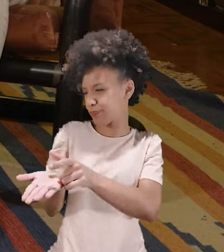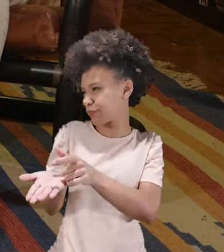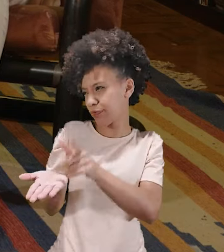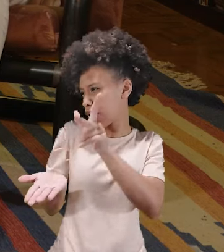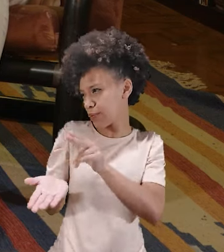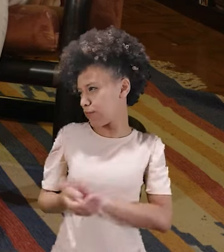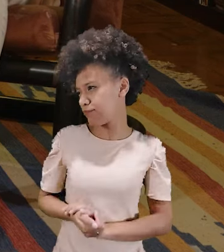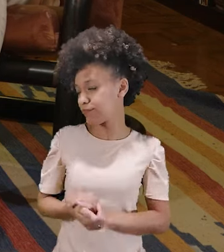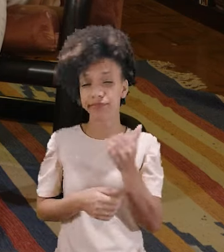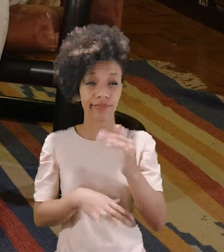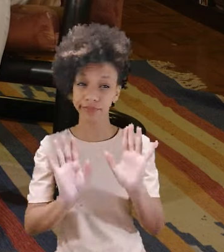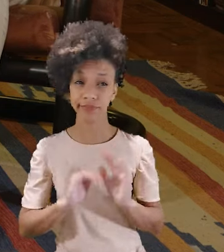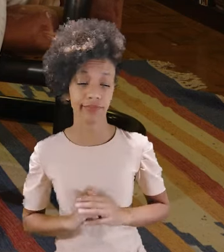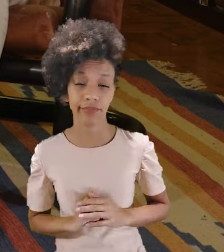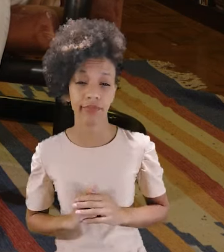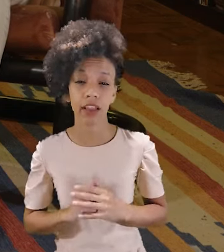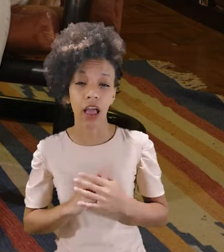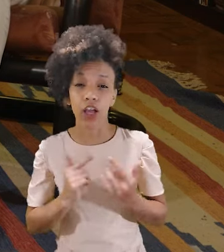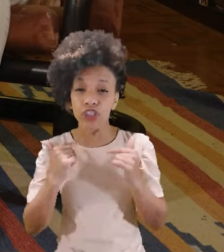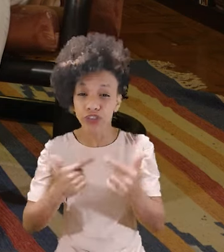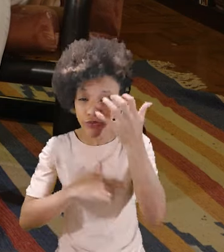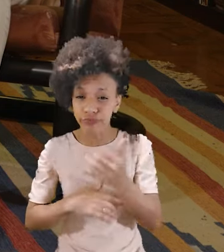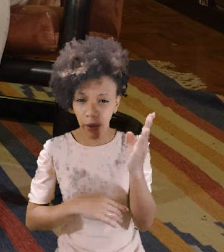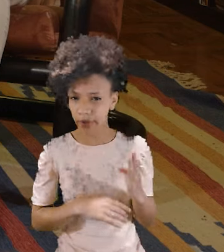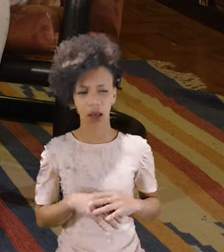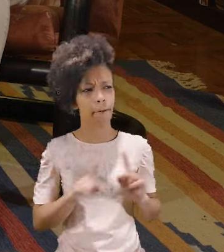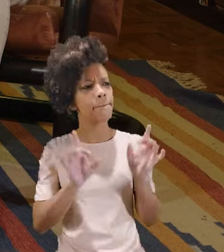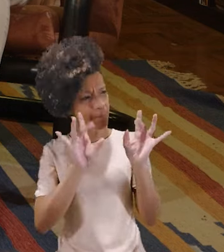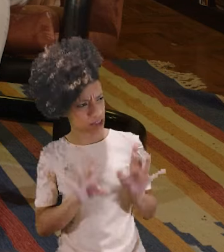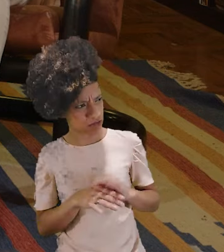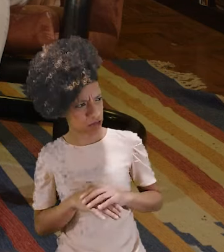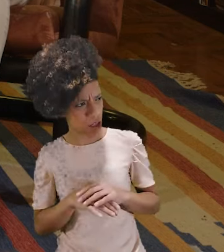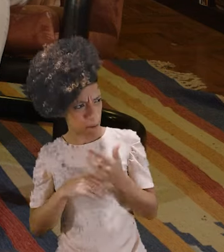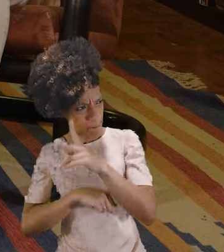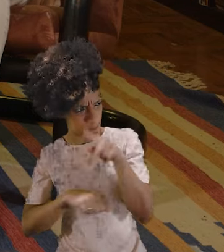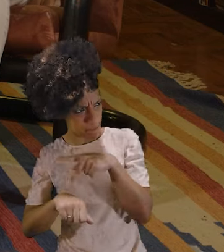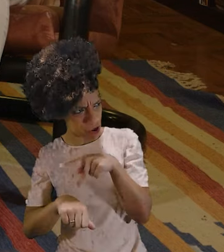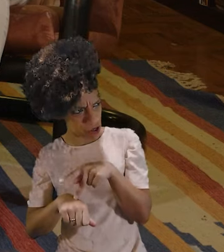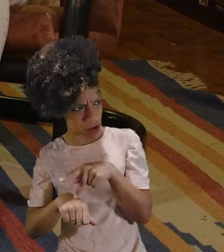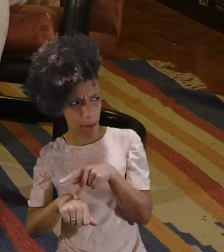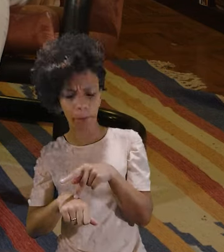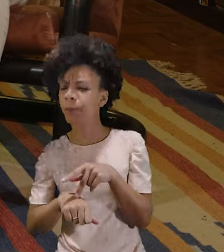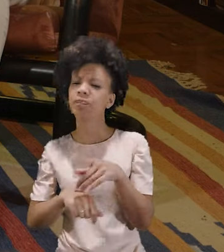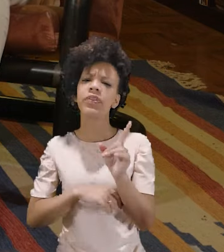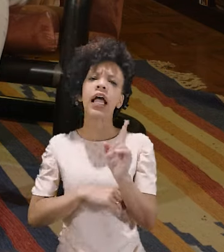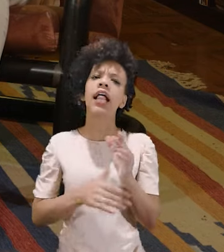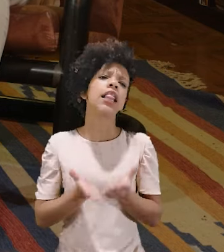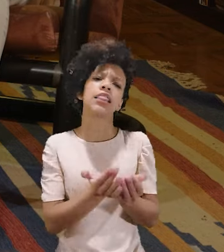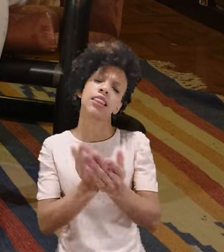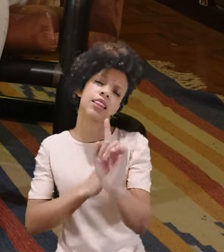RG é uma merda vai ficar tão forte pra essa galera arrogante do Brasil a gente tem que ter uma carta especial para viajar fora do de outro país